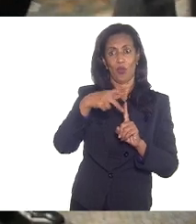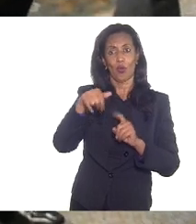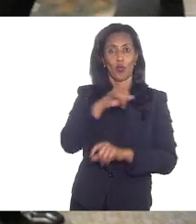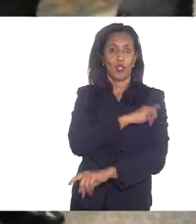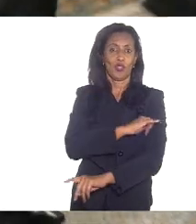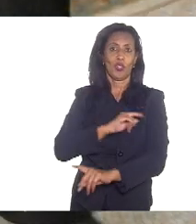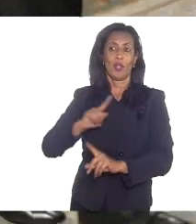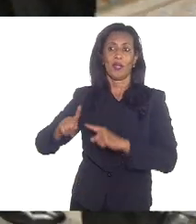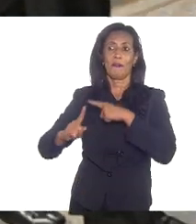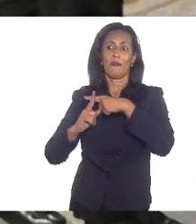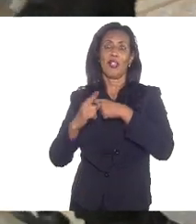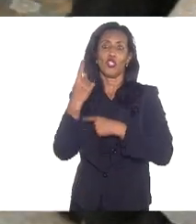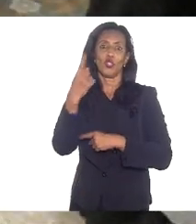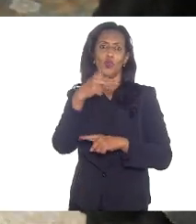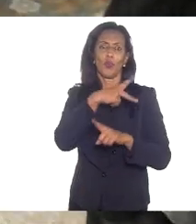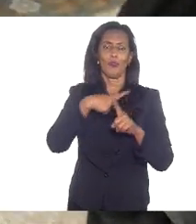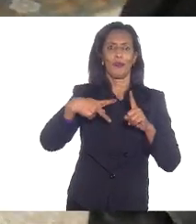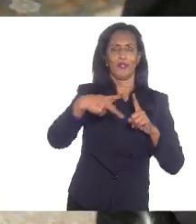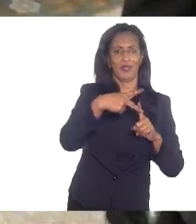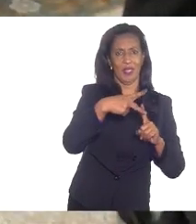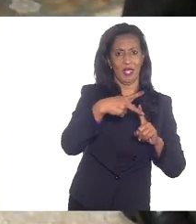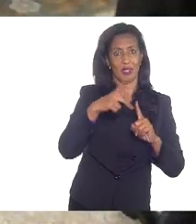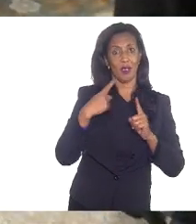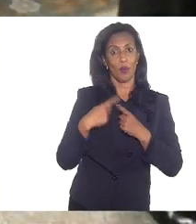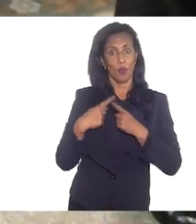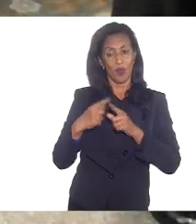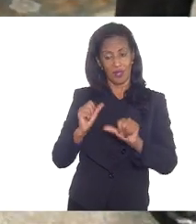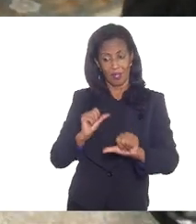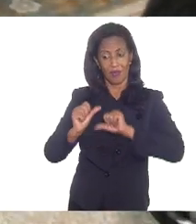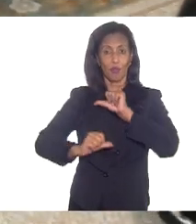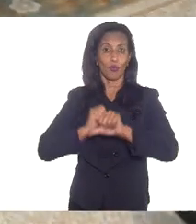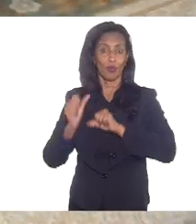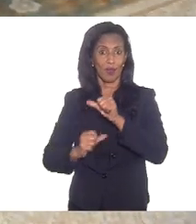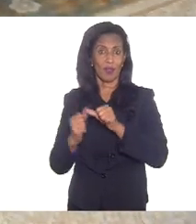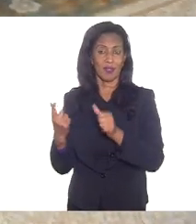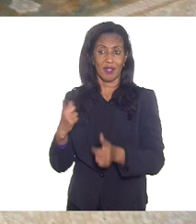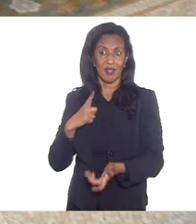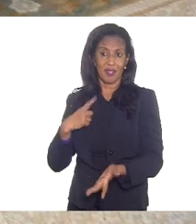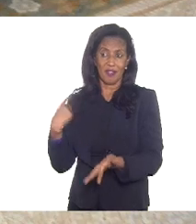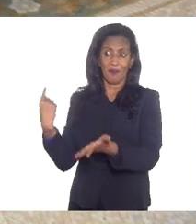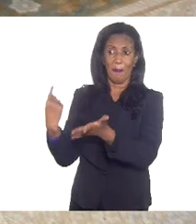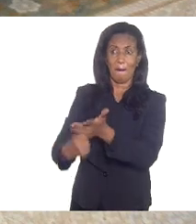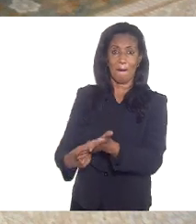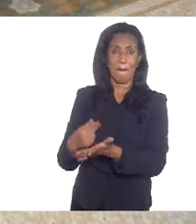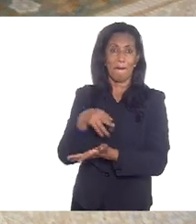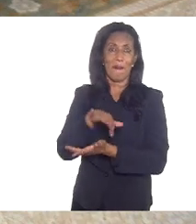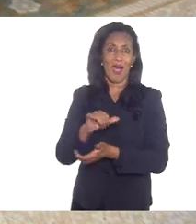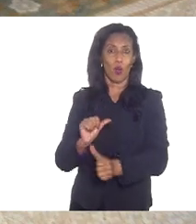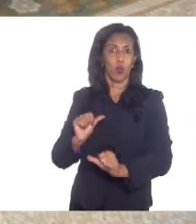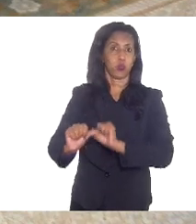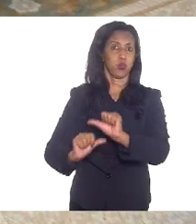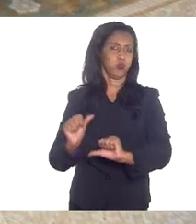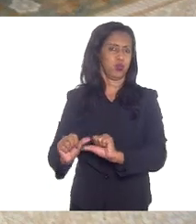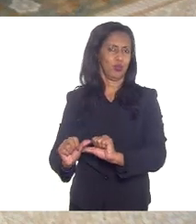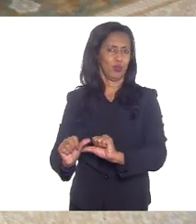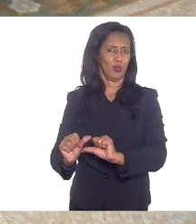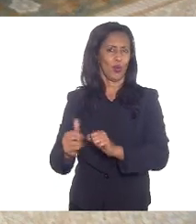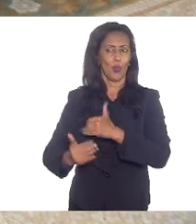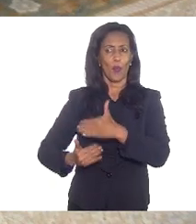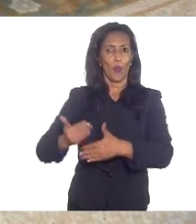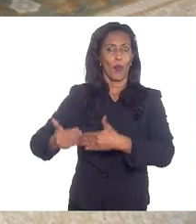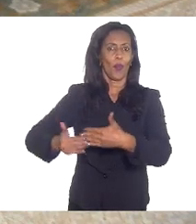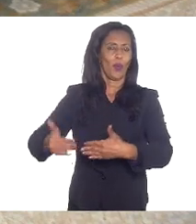previdenciário, porque a gente teve mudanças que estabeleceram marcos no processo